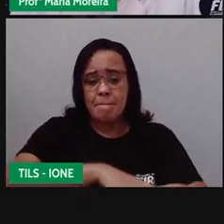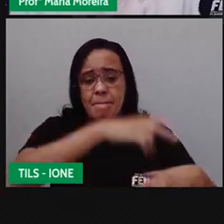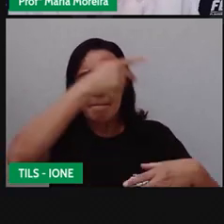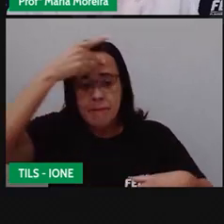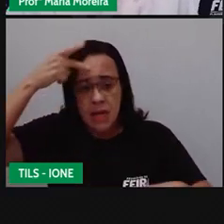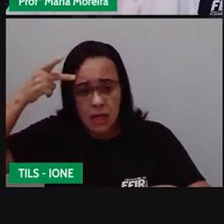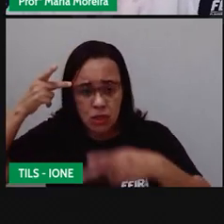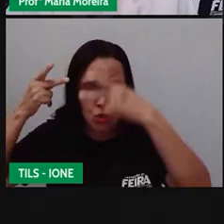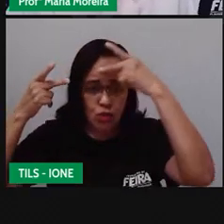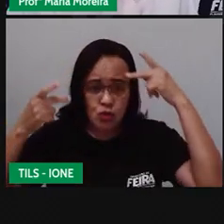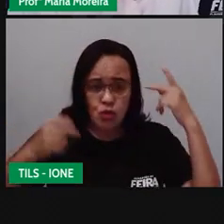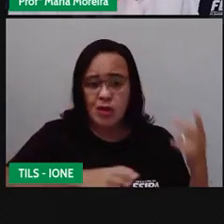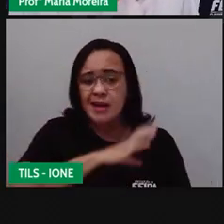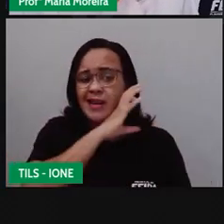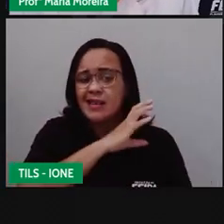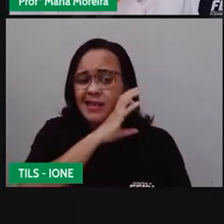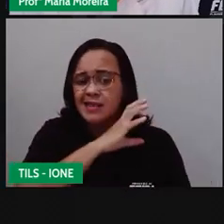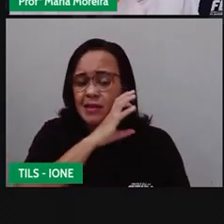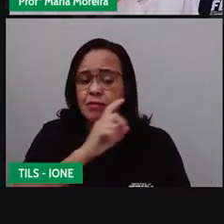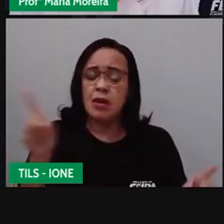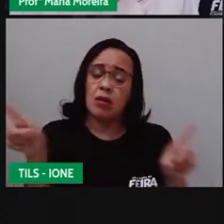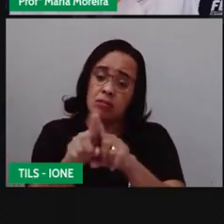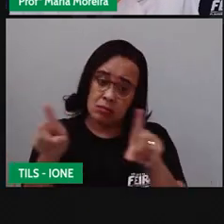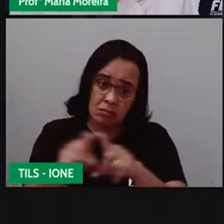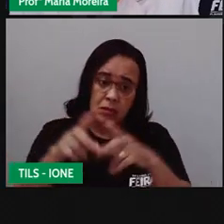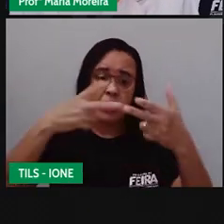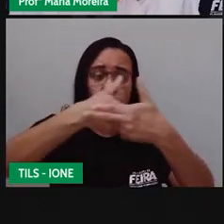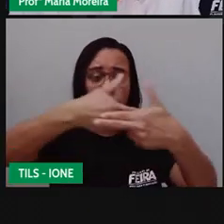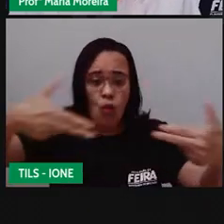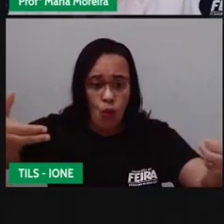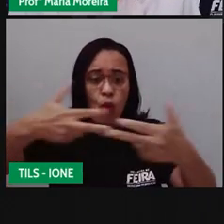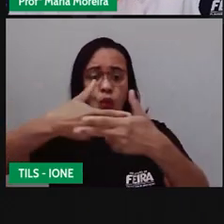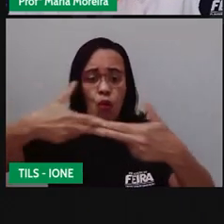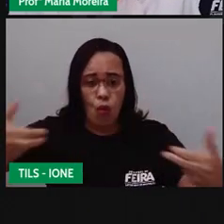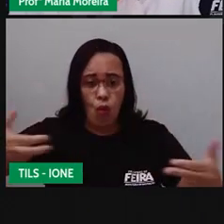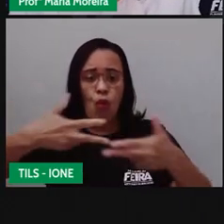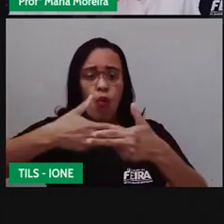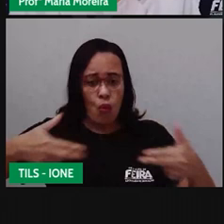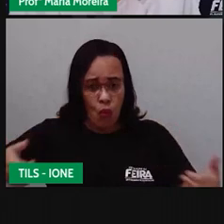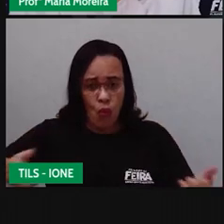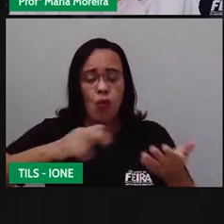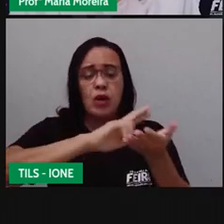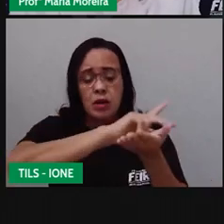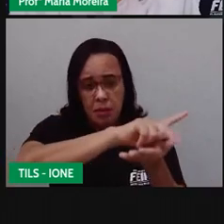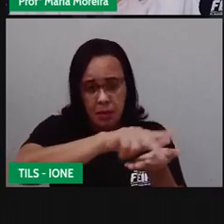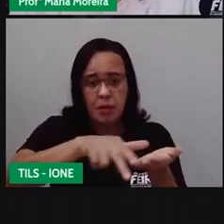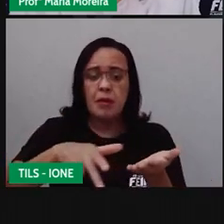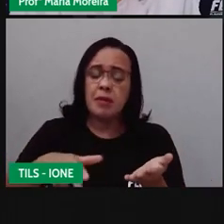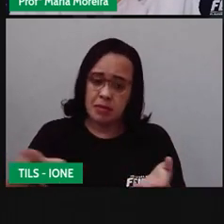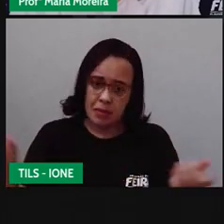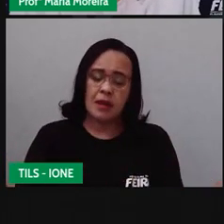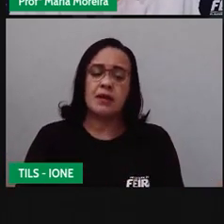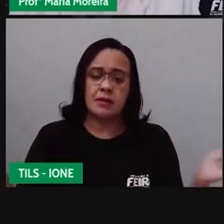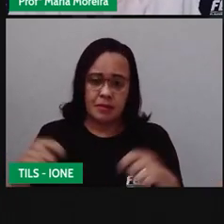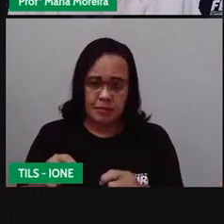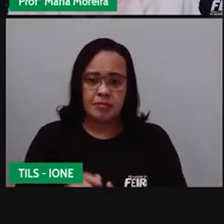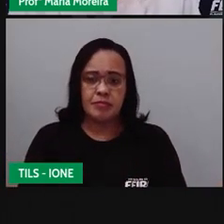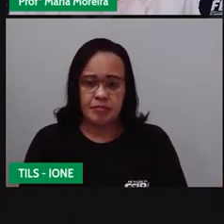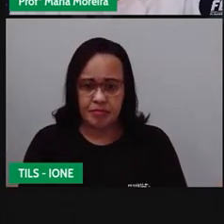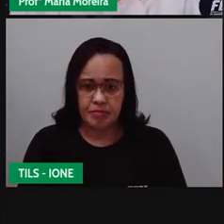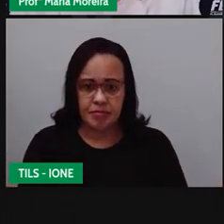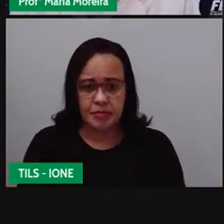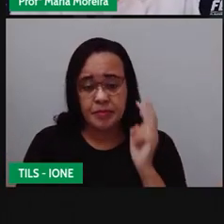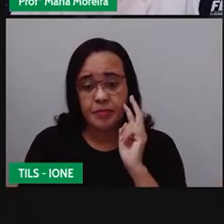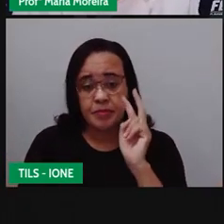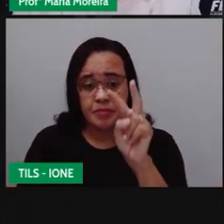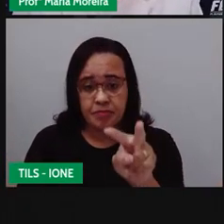animais, matérias-primas e mercadorias. Opa, desculpa, deixa para voltar aqui.